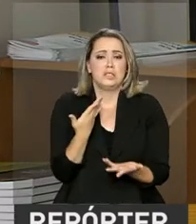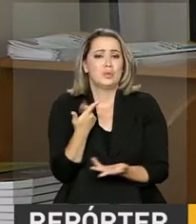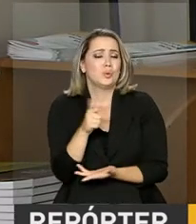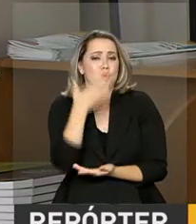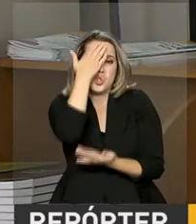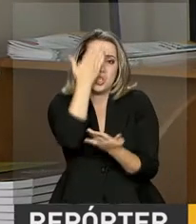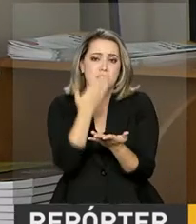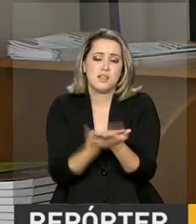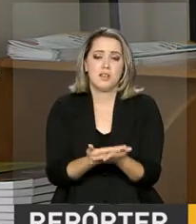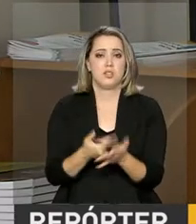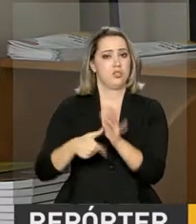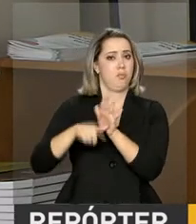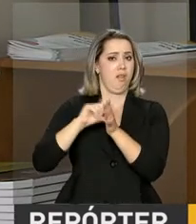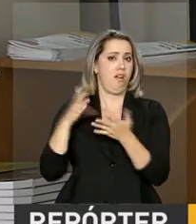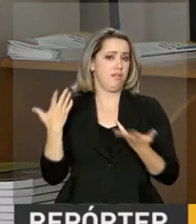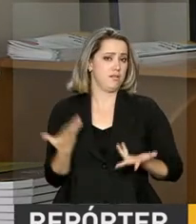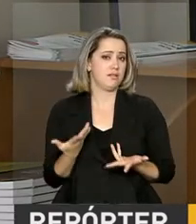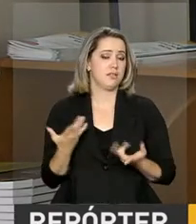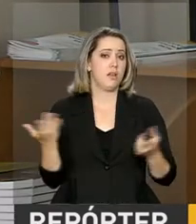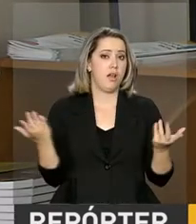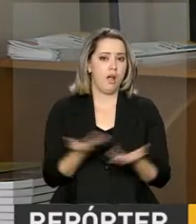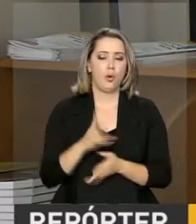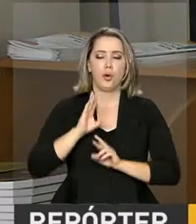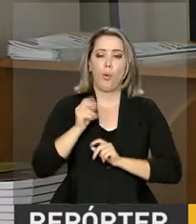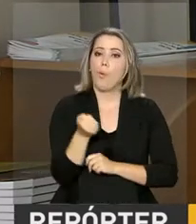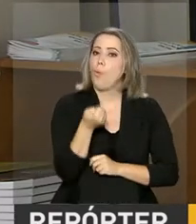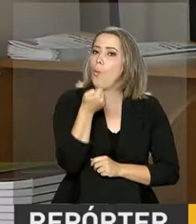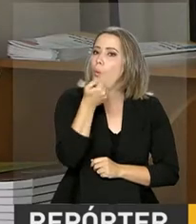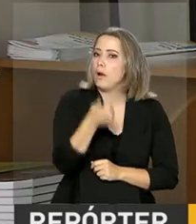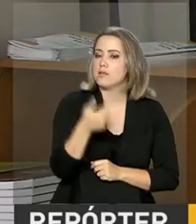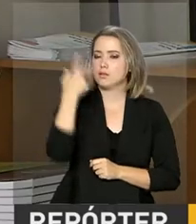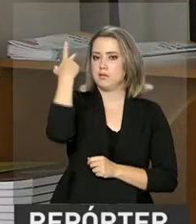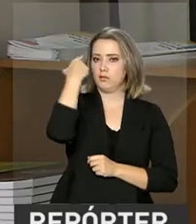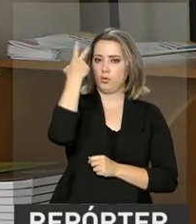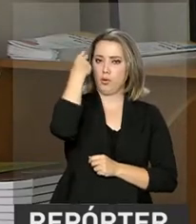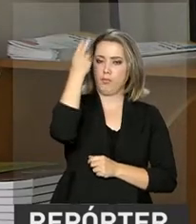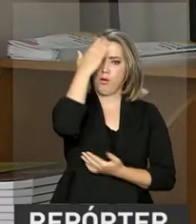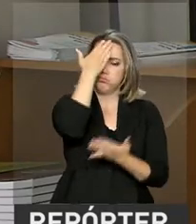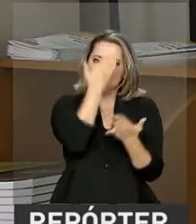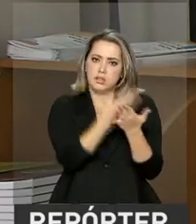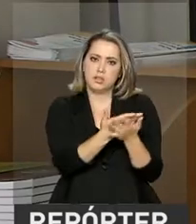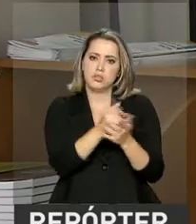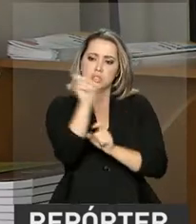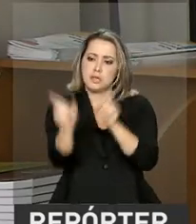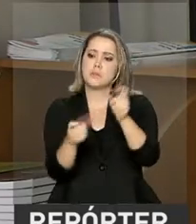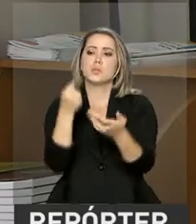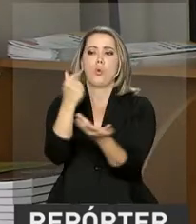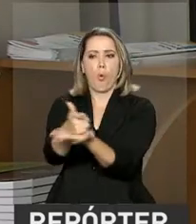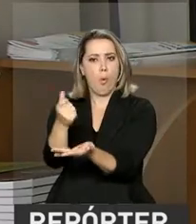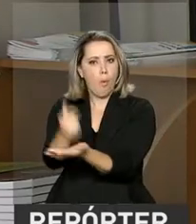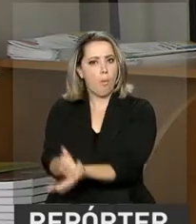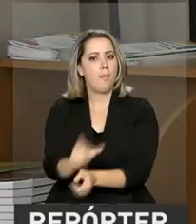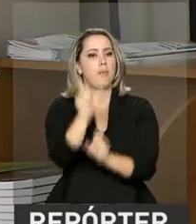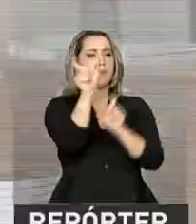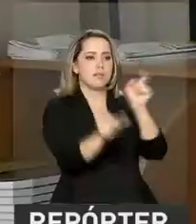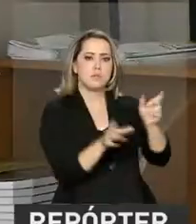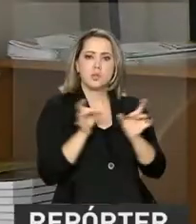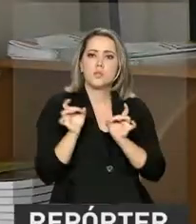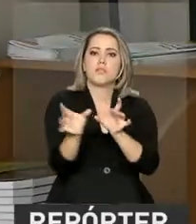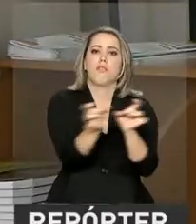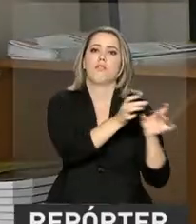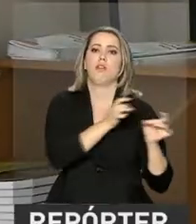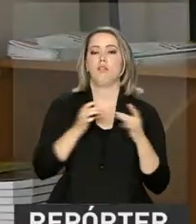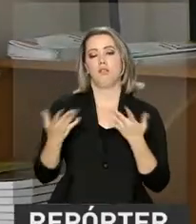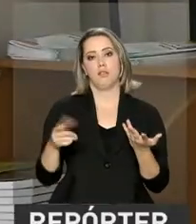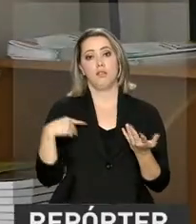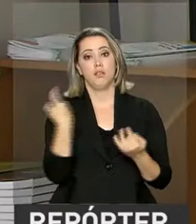da história para uma situação quase de normalidade é na confiança tanto do consumidor quanto do do empresário e isso